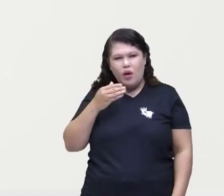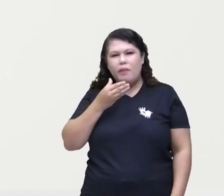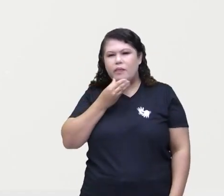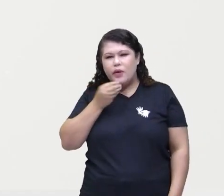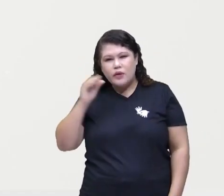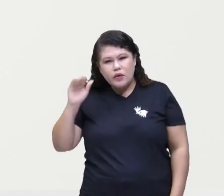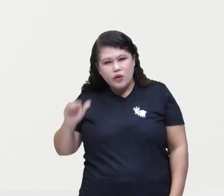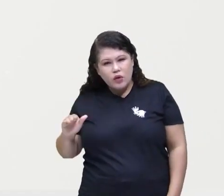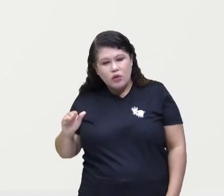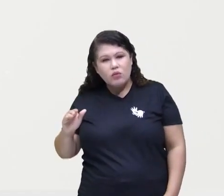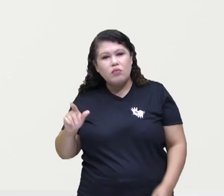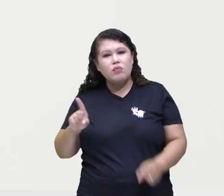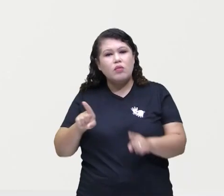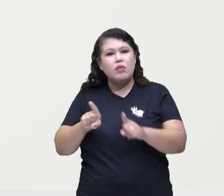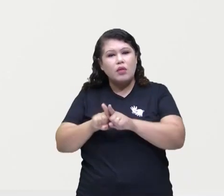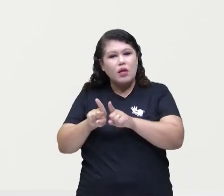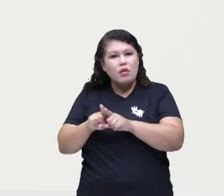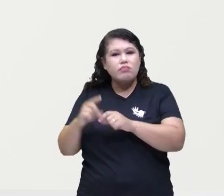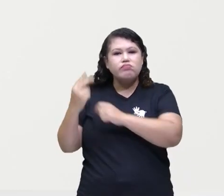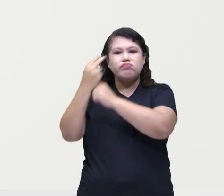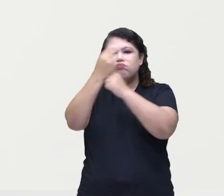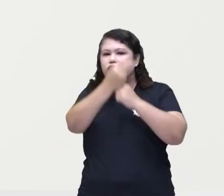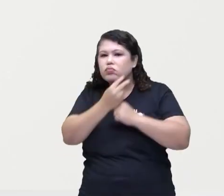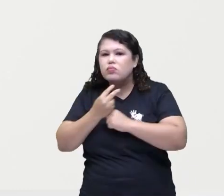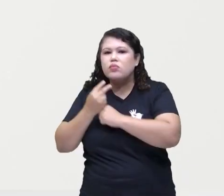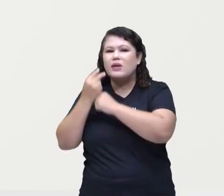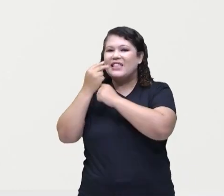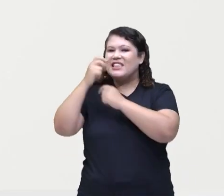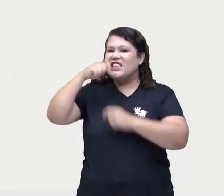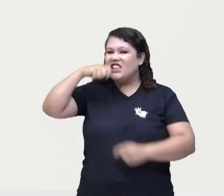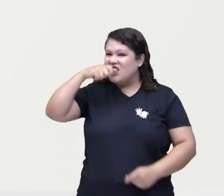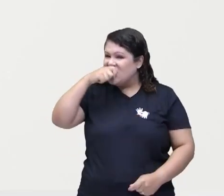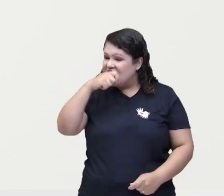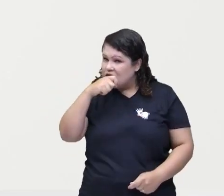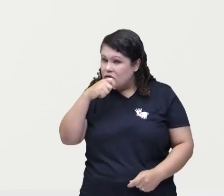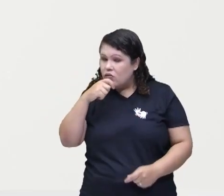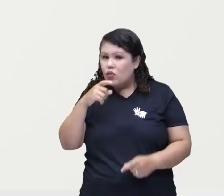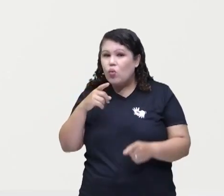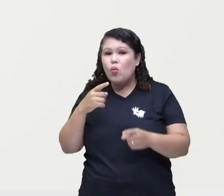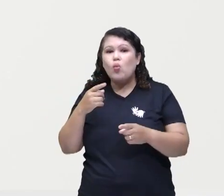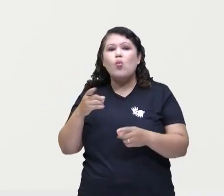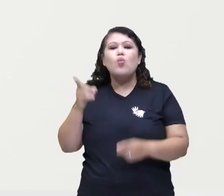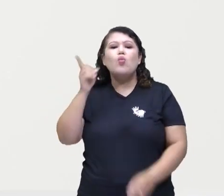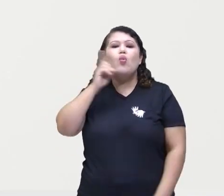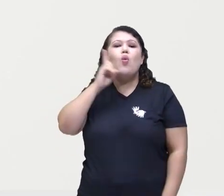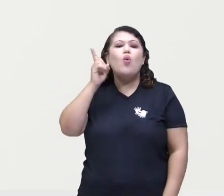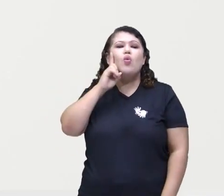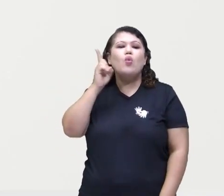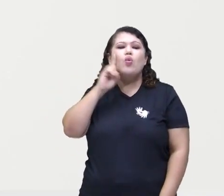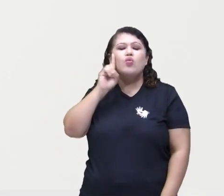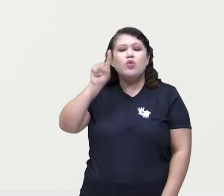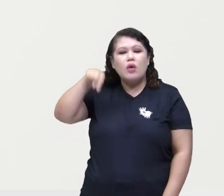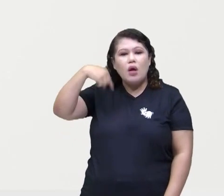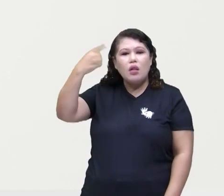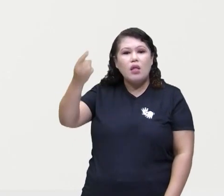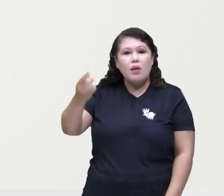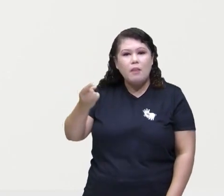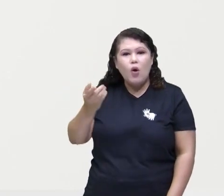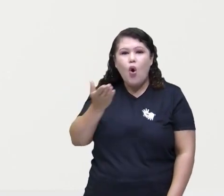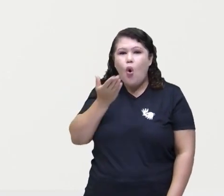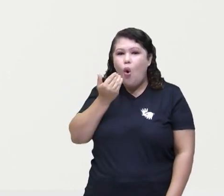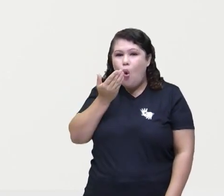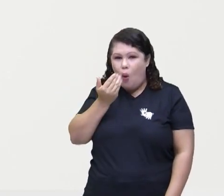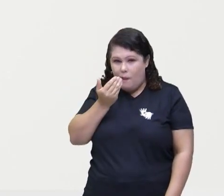os dentes. Então, todos os dias depois, observem a palavra